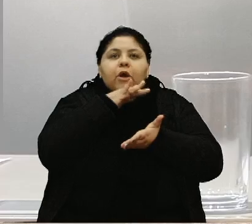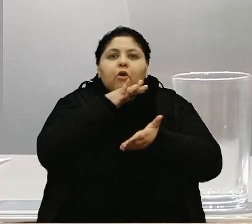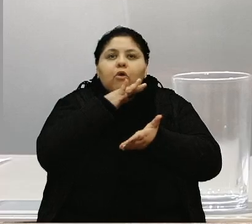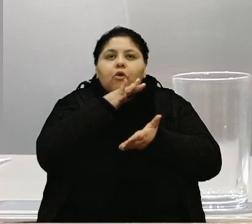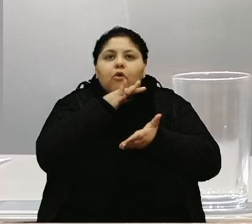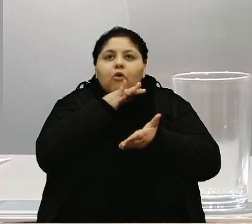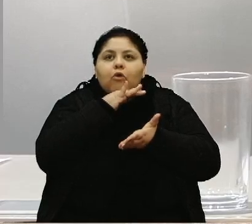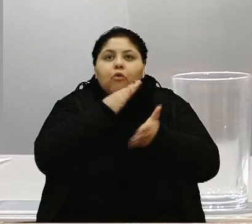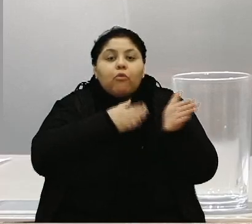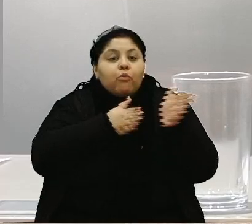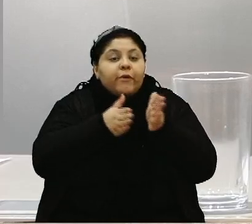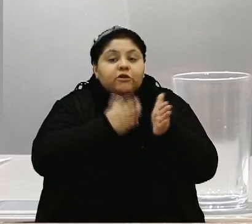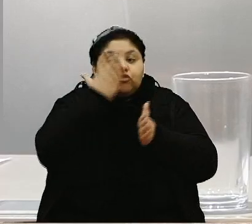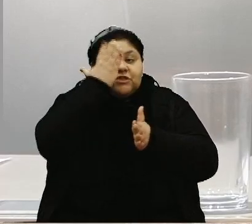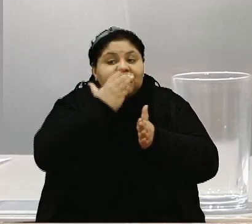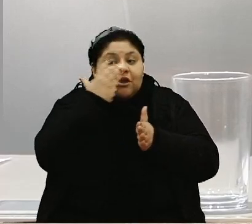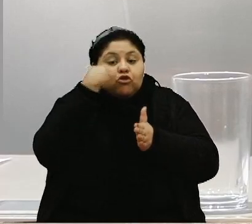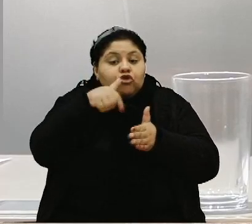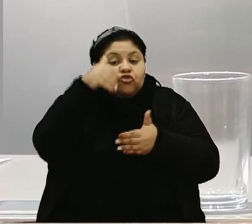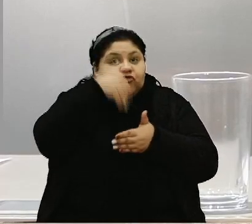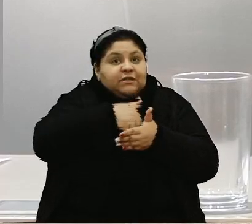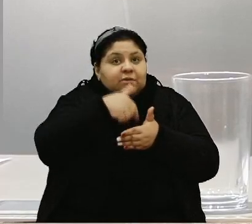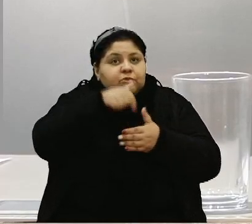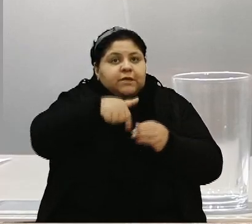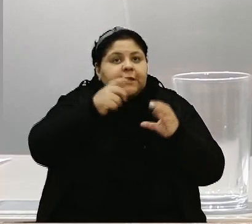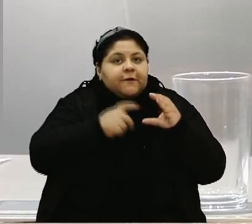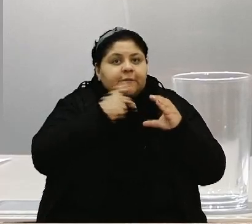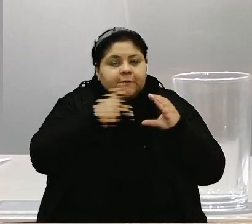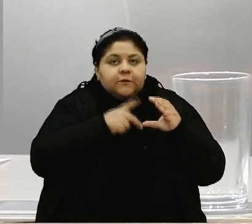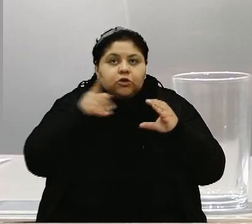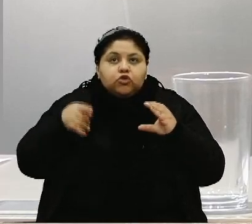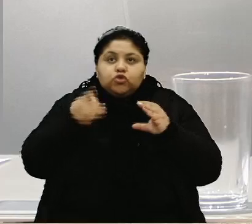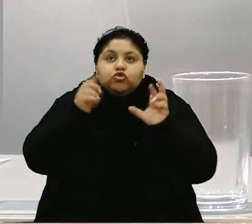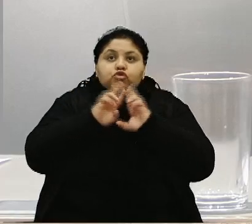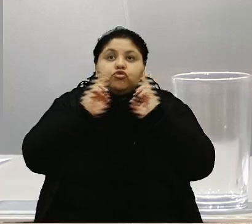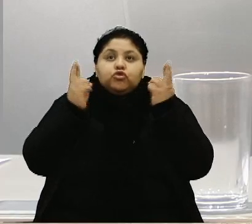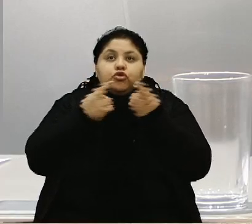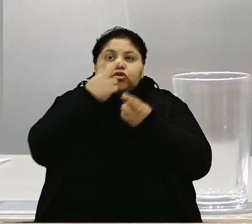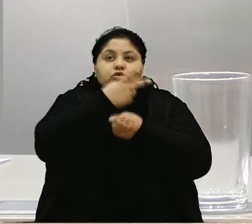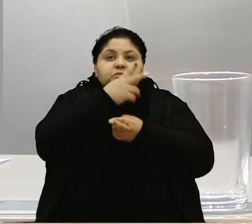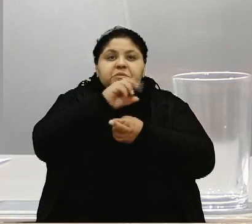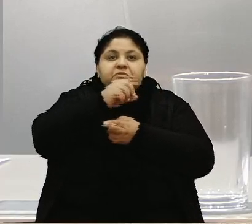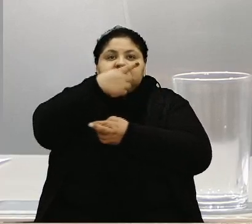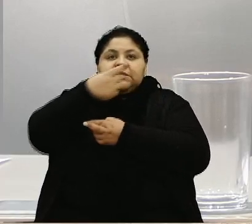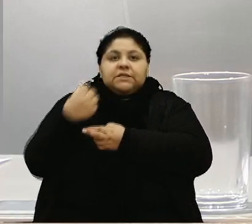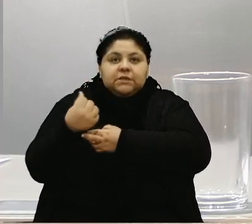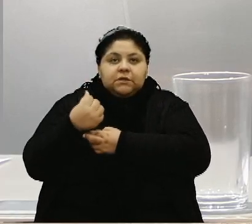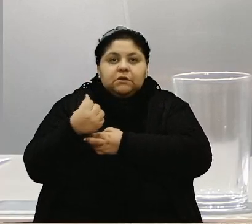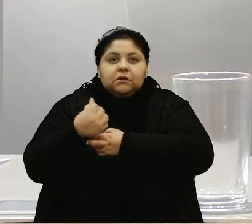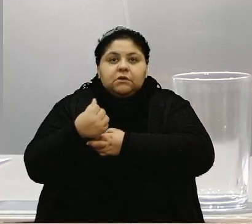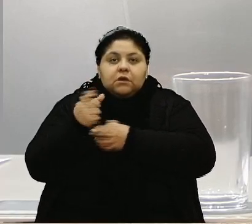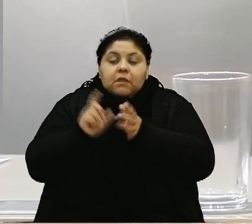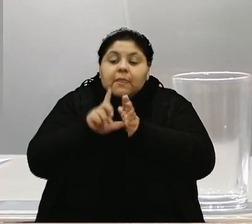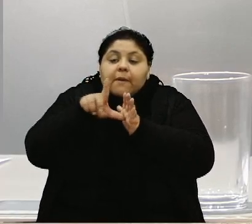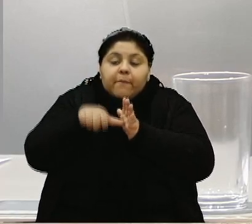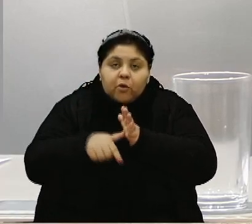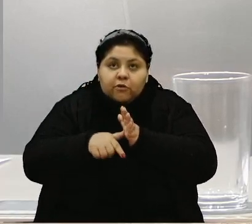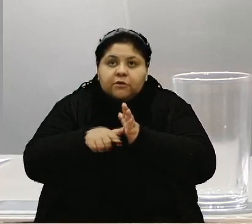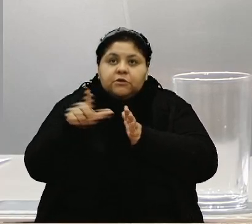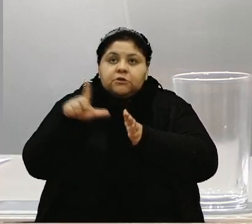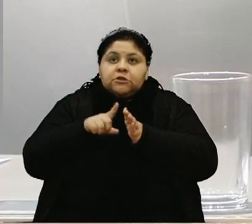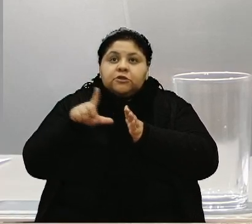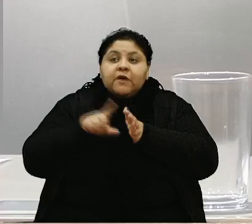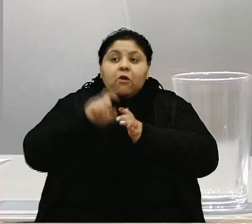que teve na prefeitura e que nós votamos aqui na Câmara de Vereadores, numa das últimas sessões, na de 2016. Posteriormente a isso, tiveram